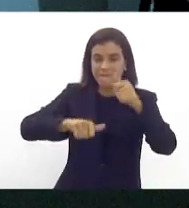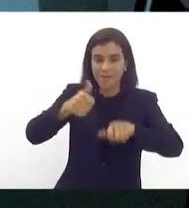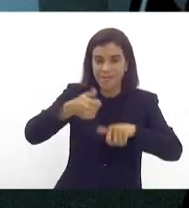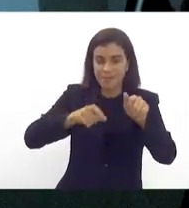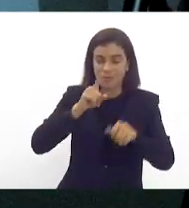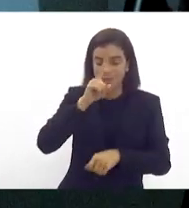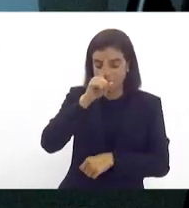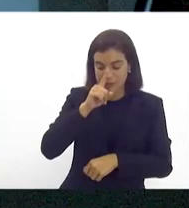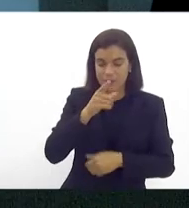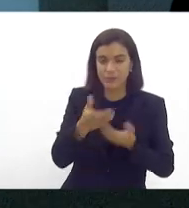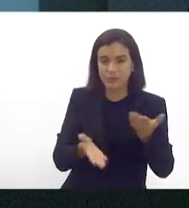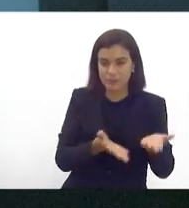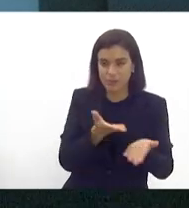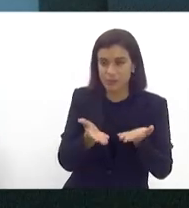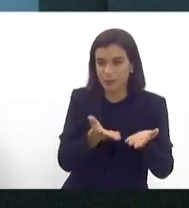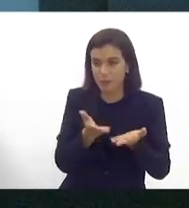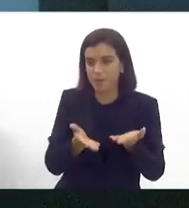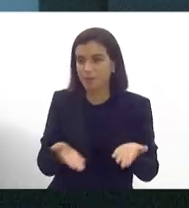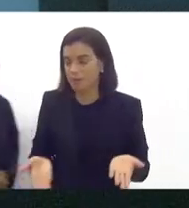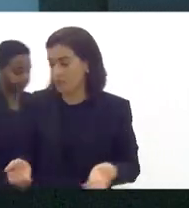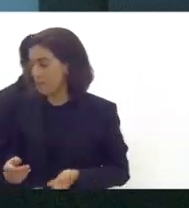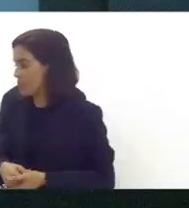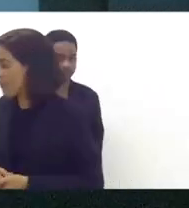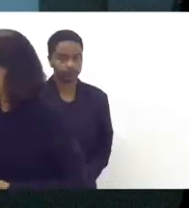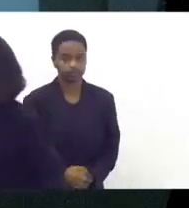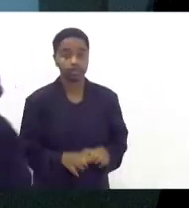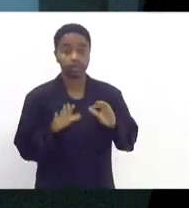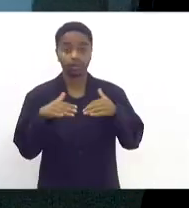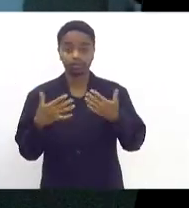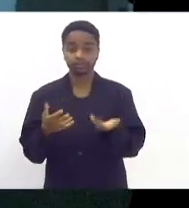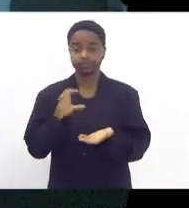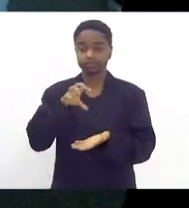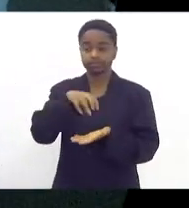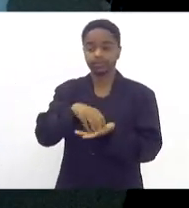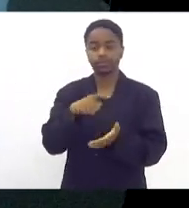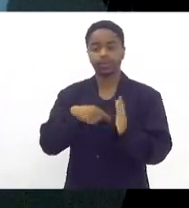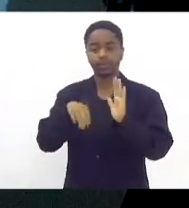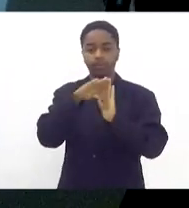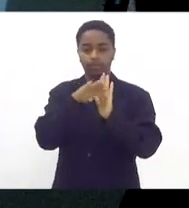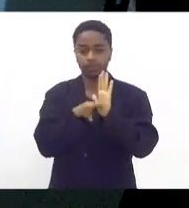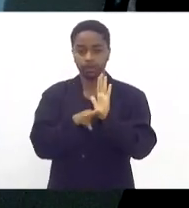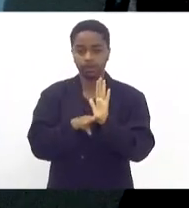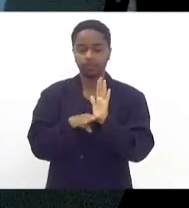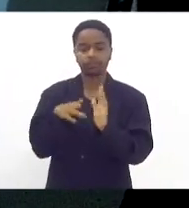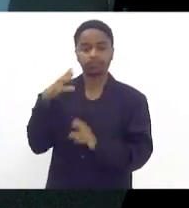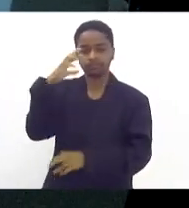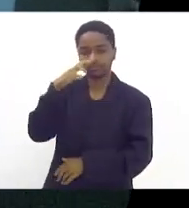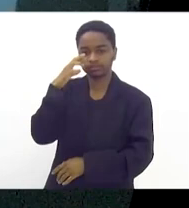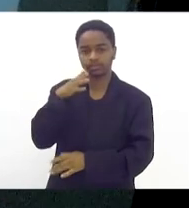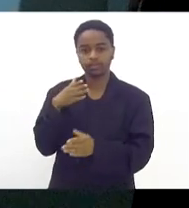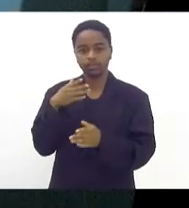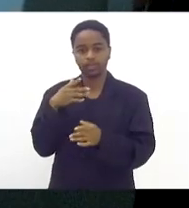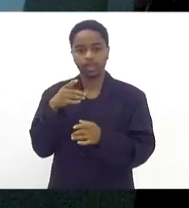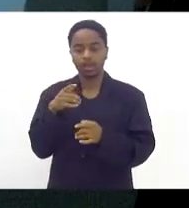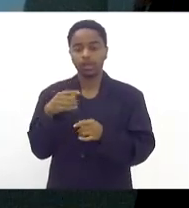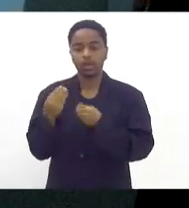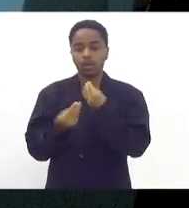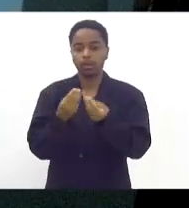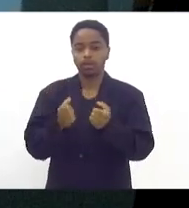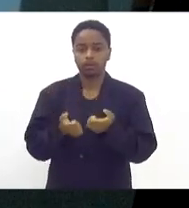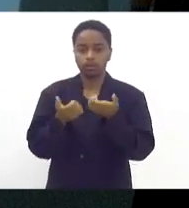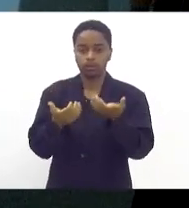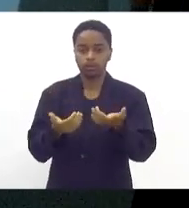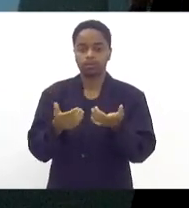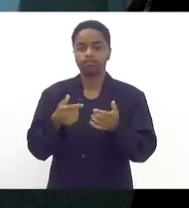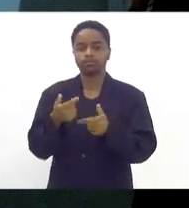Risco assistencial então a agência tem uma um programa que monitora a prestação de serviço